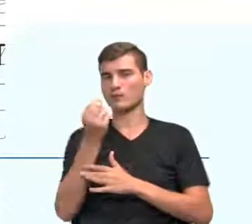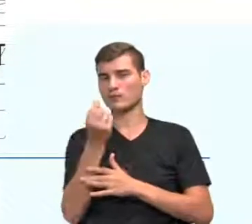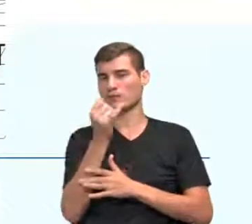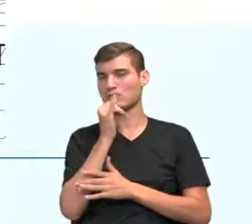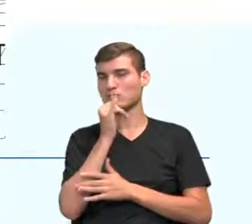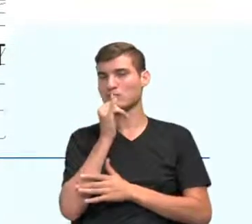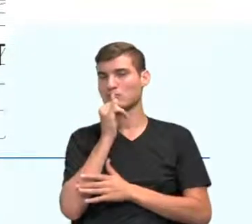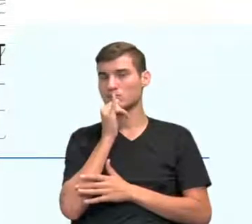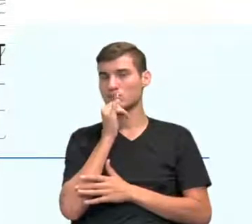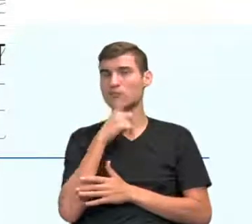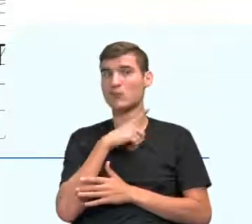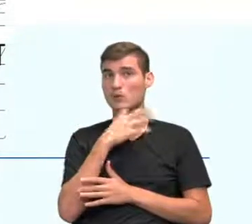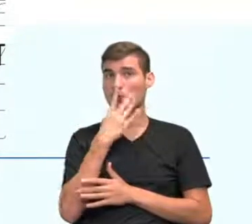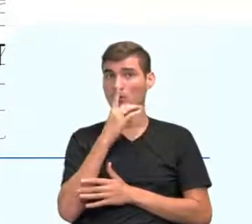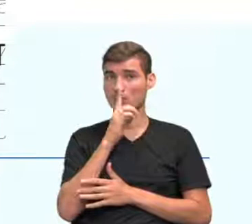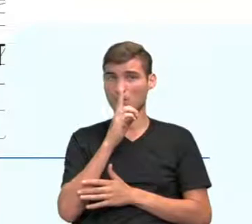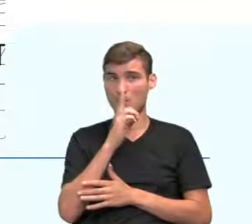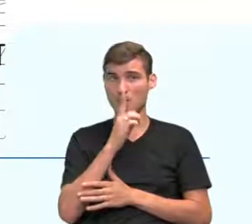ter